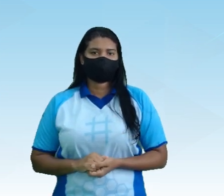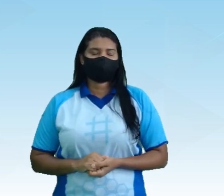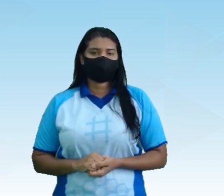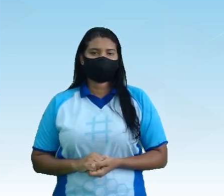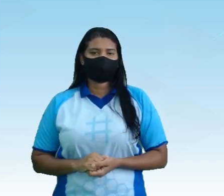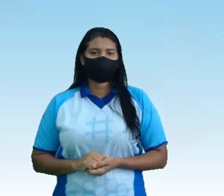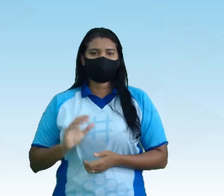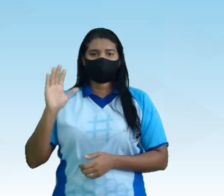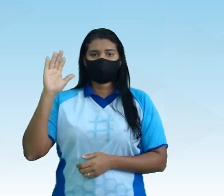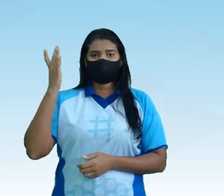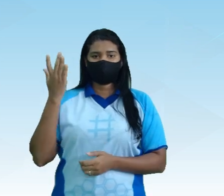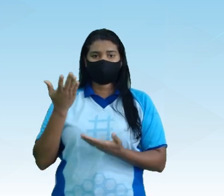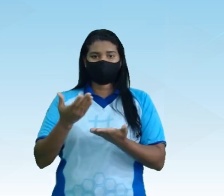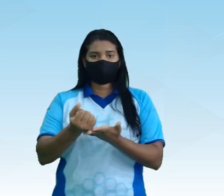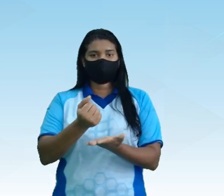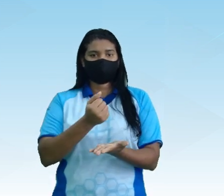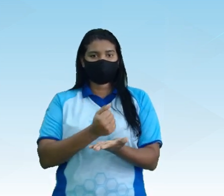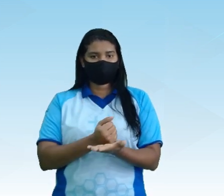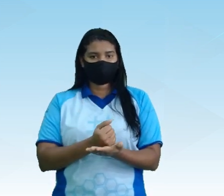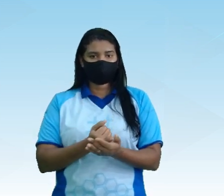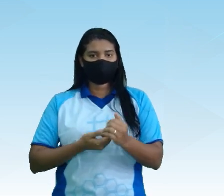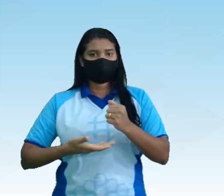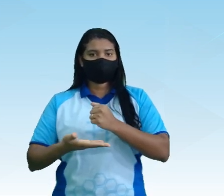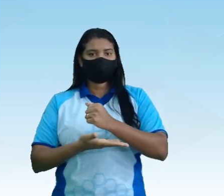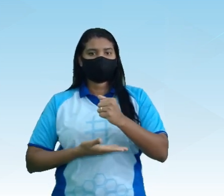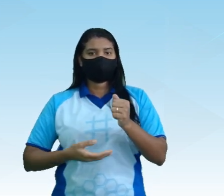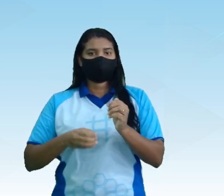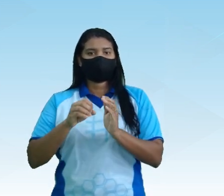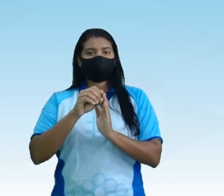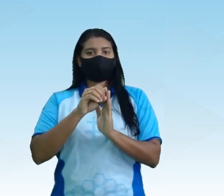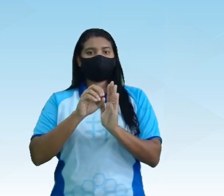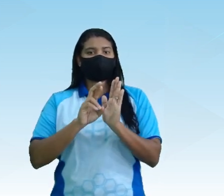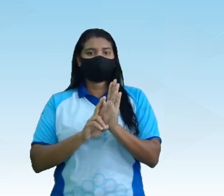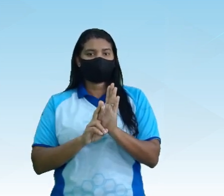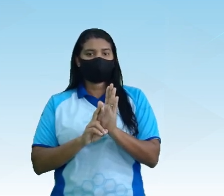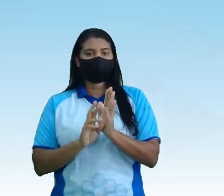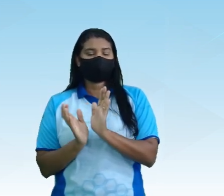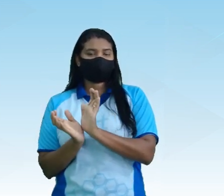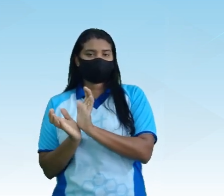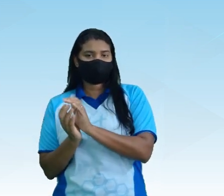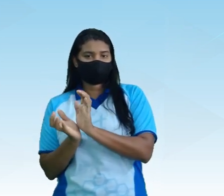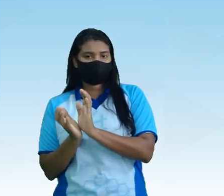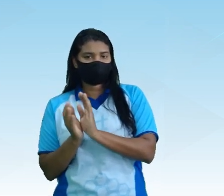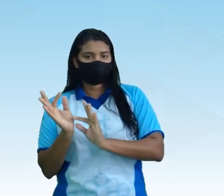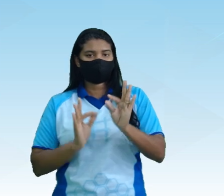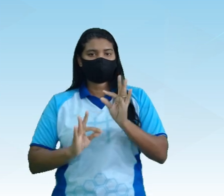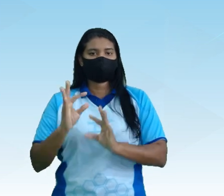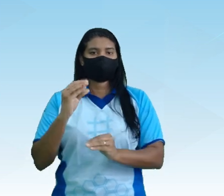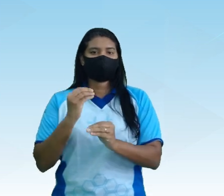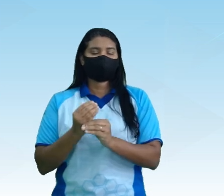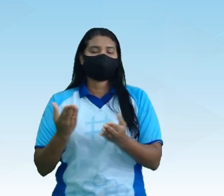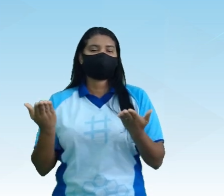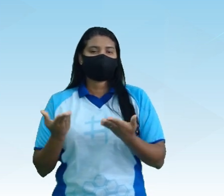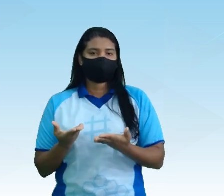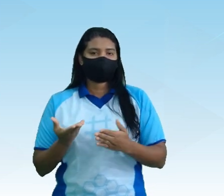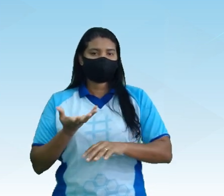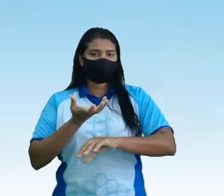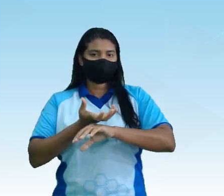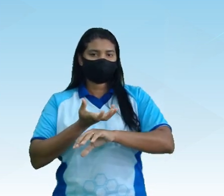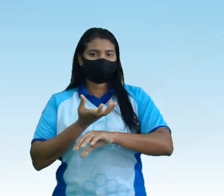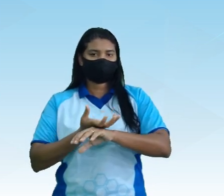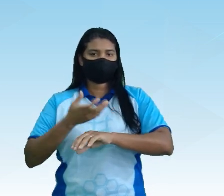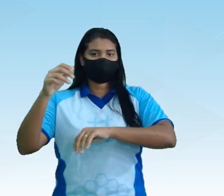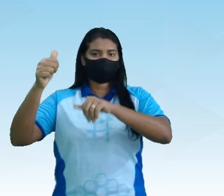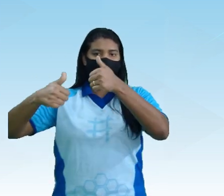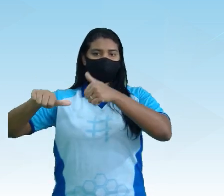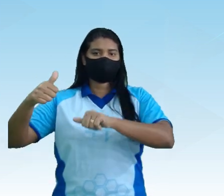ação, né, que está lá no documento oficial, na Base Nacional Comum Curricular, do nosso currículo de Pernambuco, como habilidades que geram competências, tá?